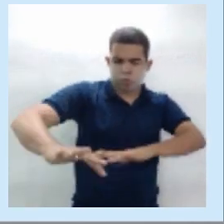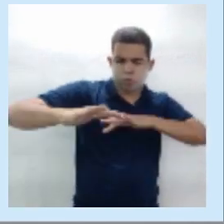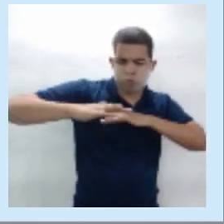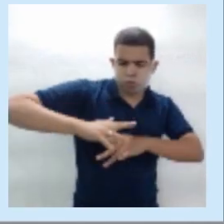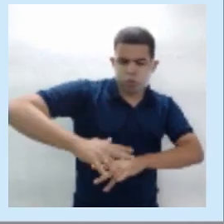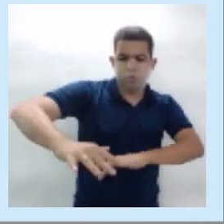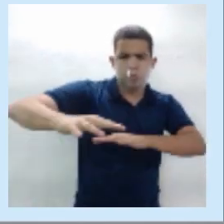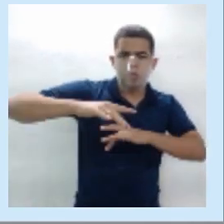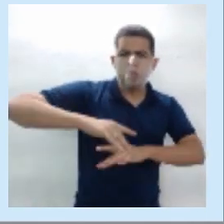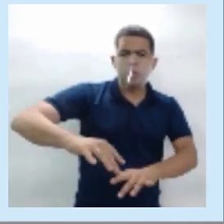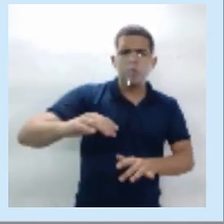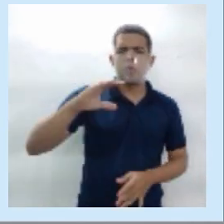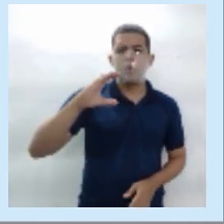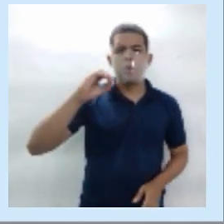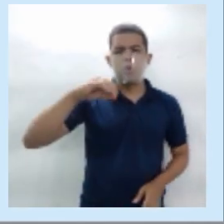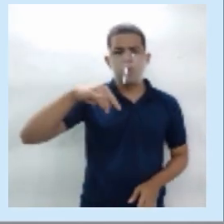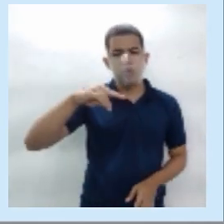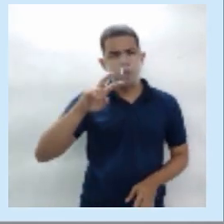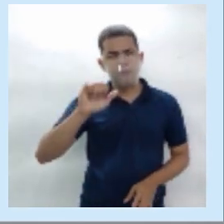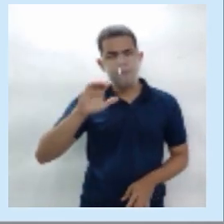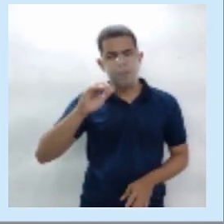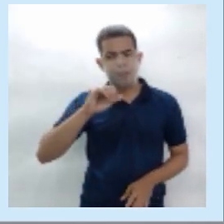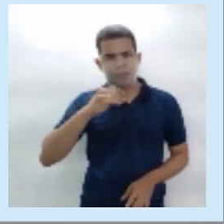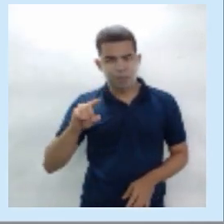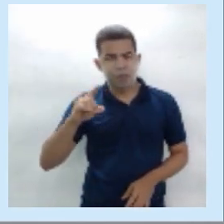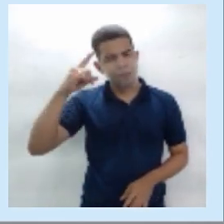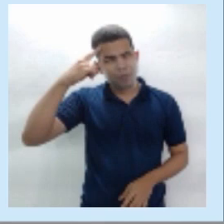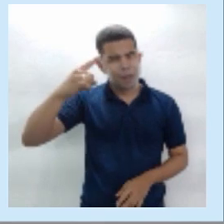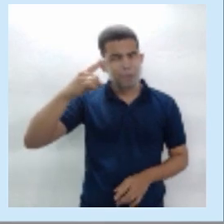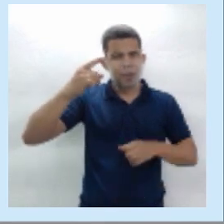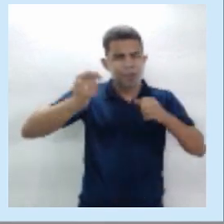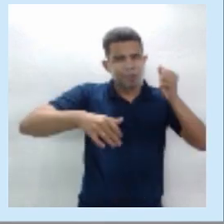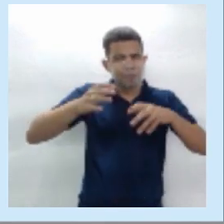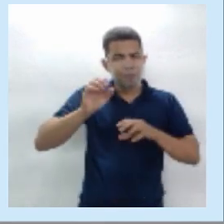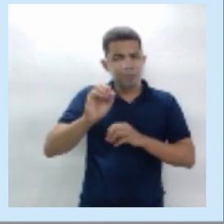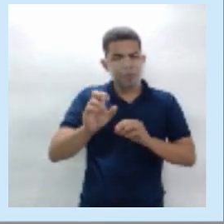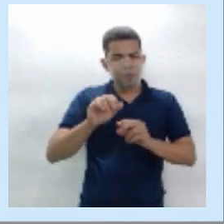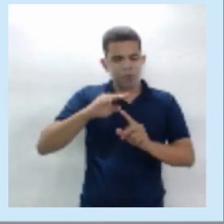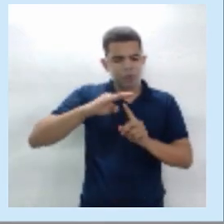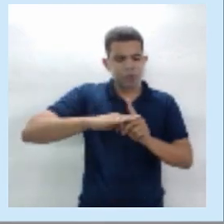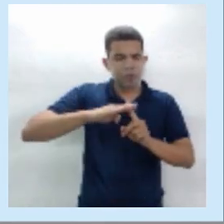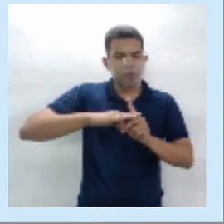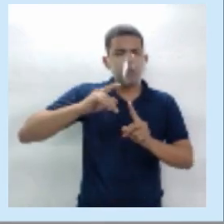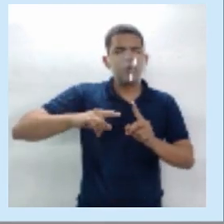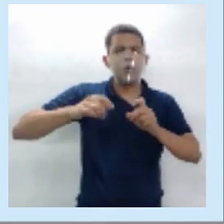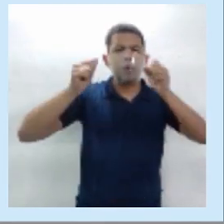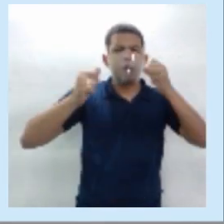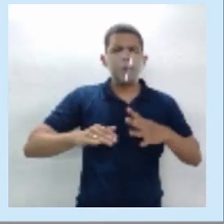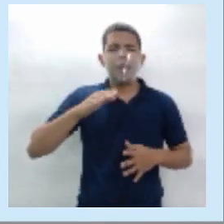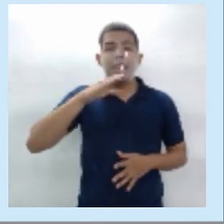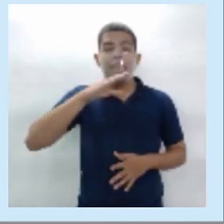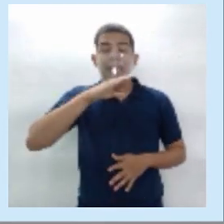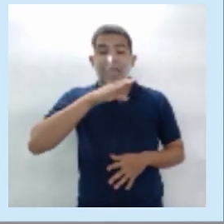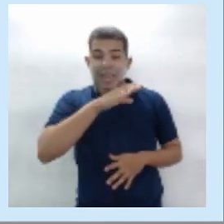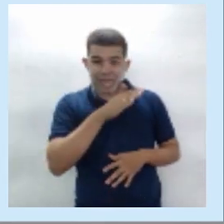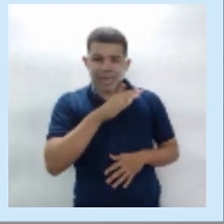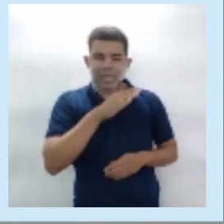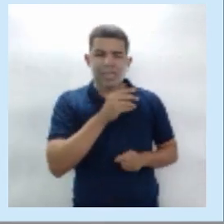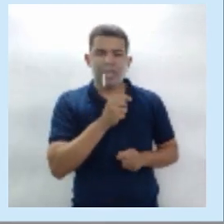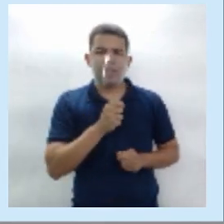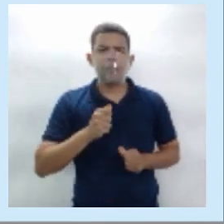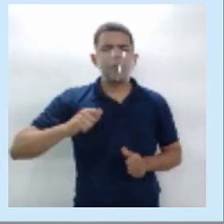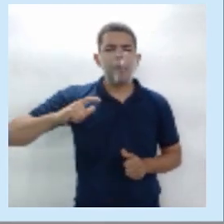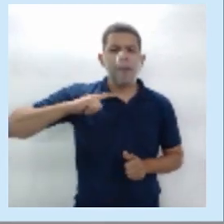convecção. Lembram das aulas aí de temperatura, né? Quando a gente fala do calor, que o